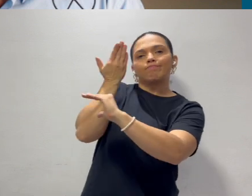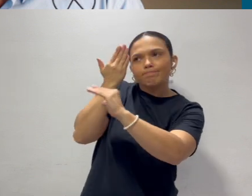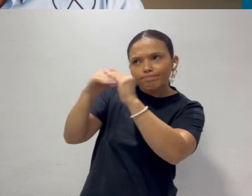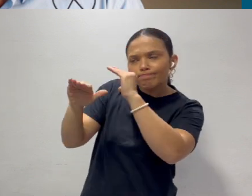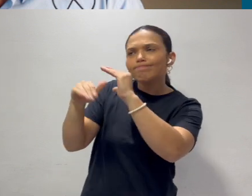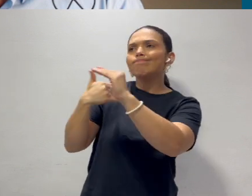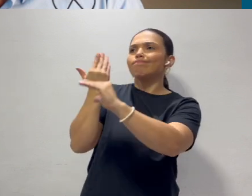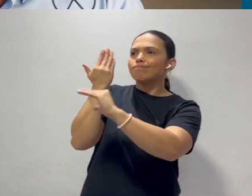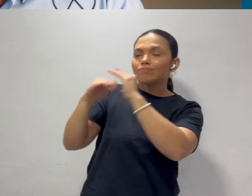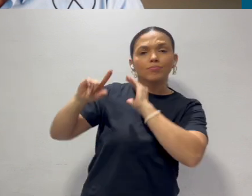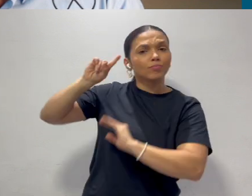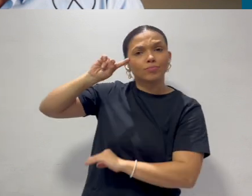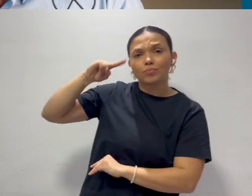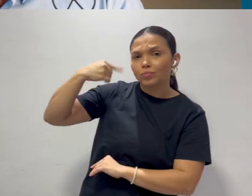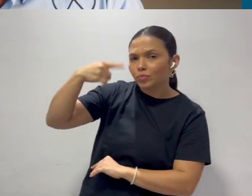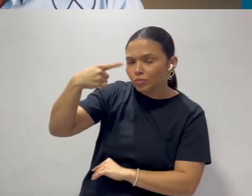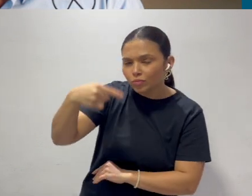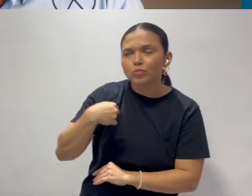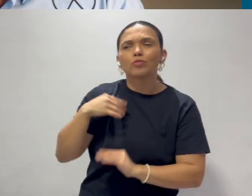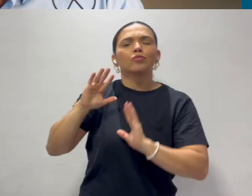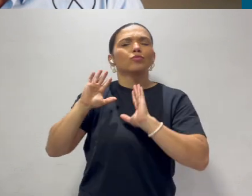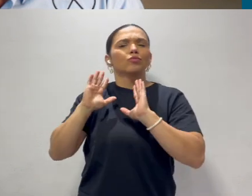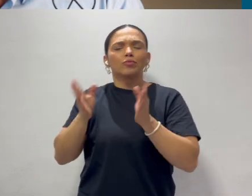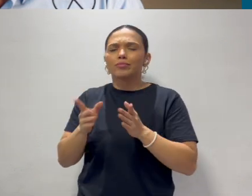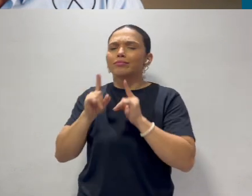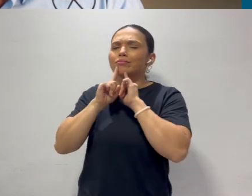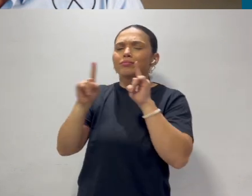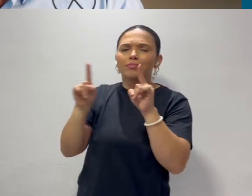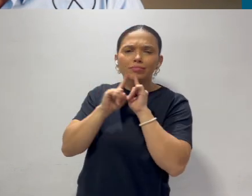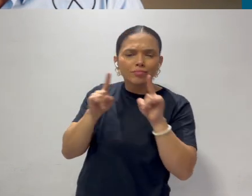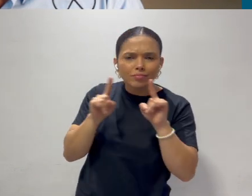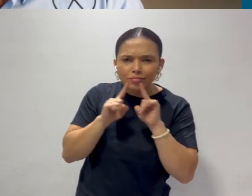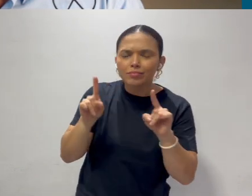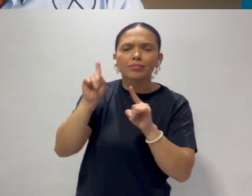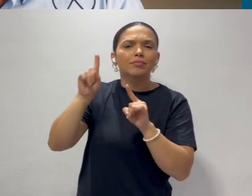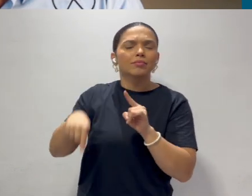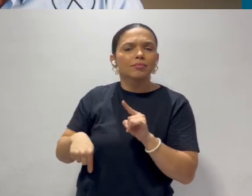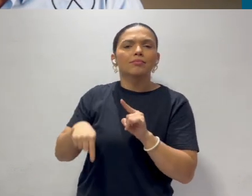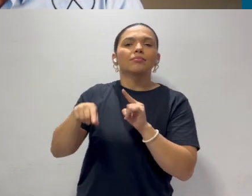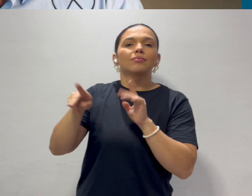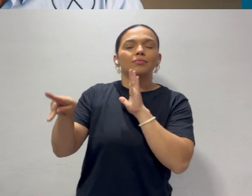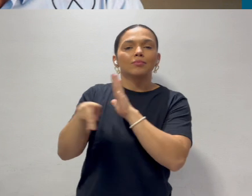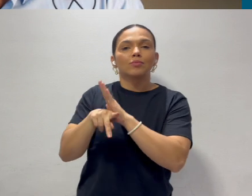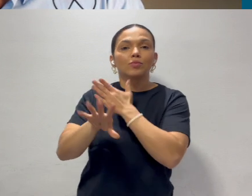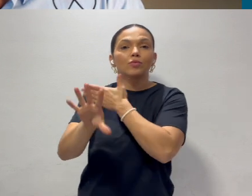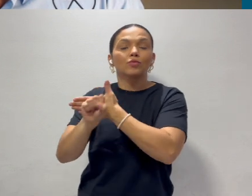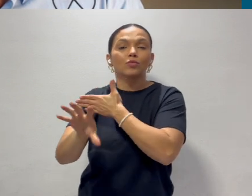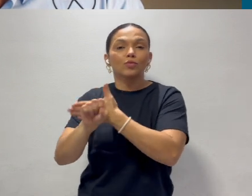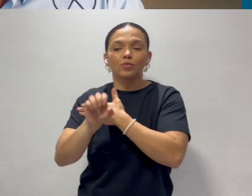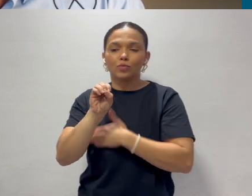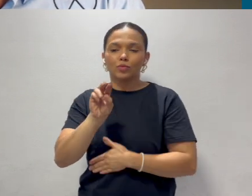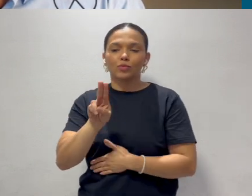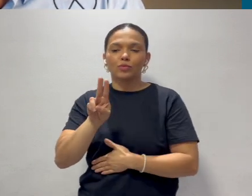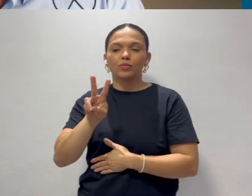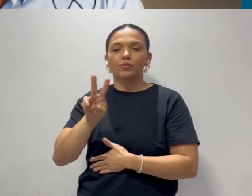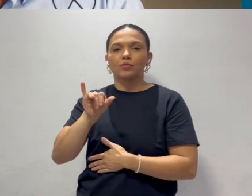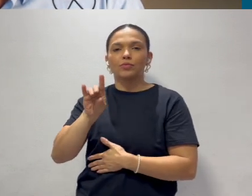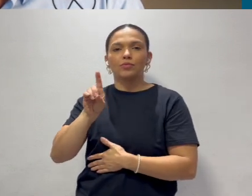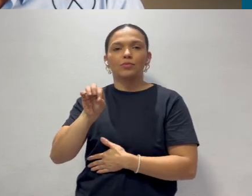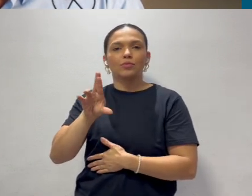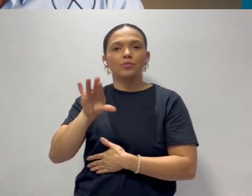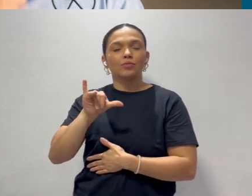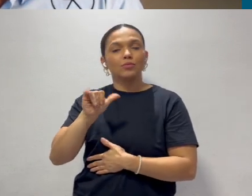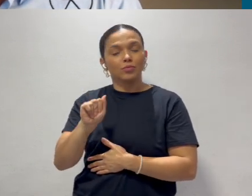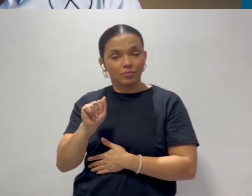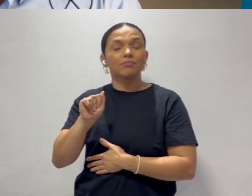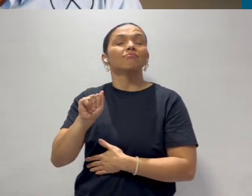diariamente a cobrança para o INSS, fazendo ouvidoria, chamamento para o INSS todos os dias para cobrar os casos da